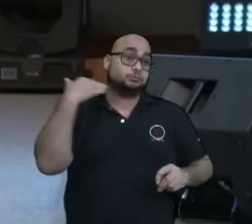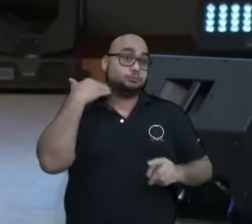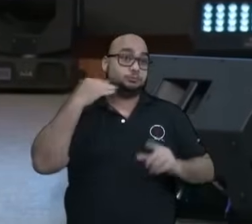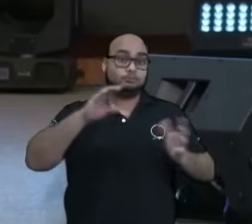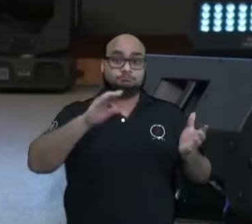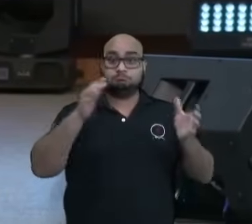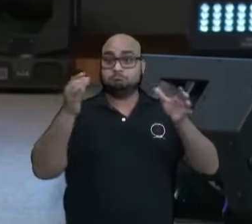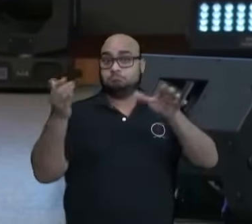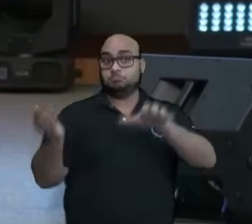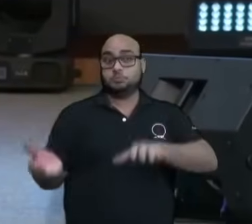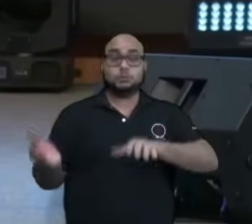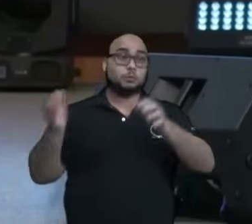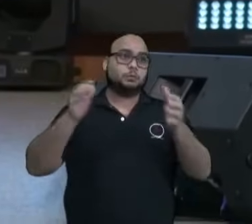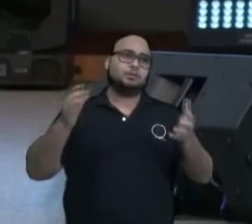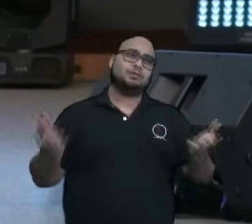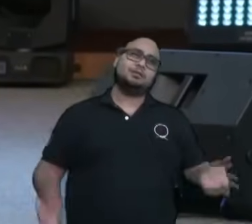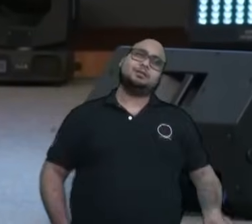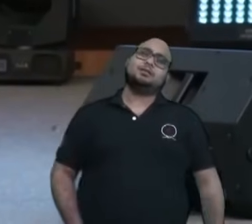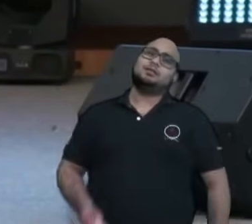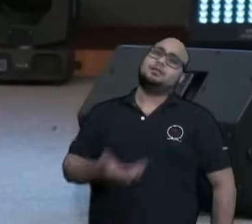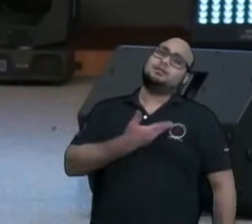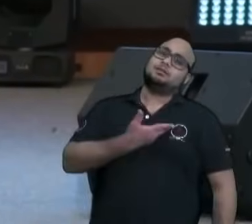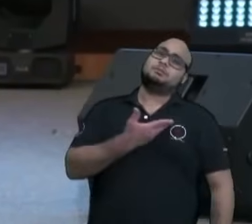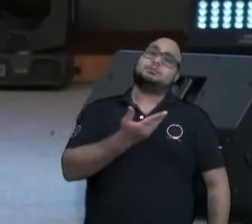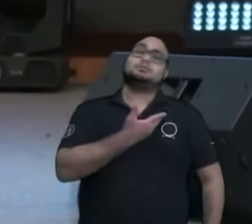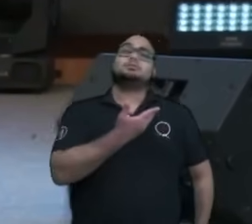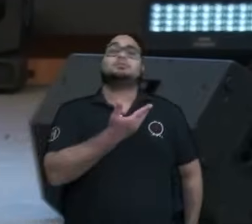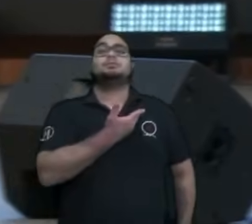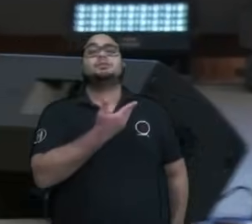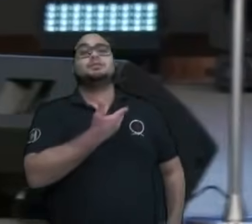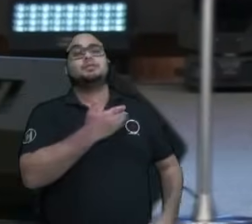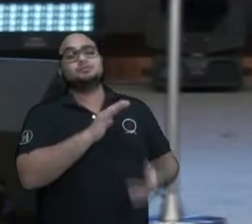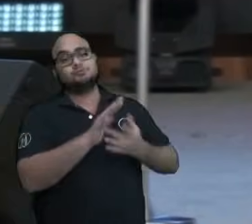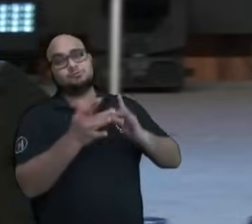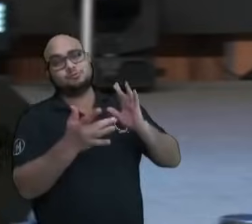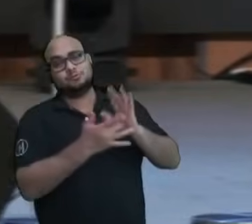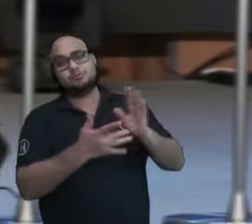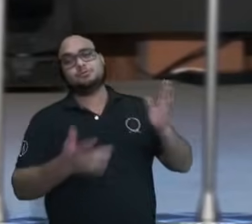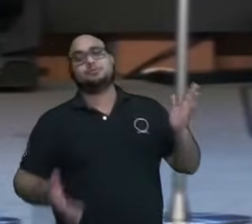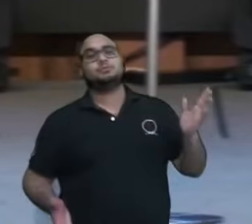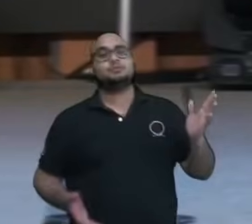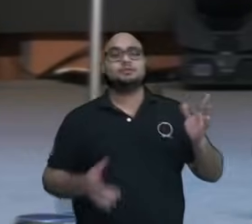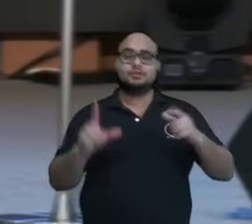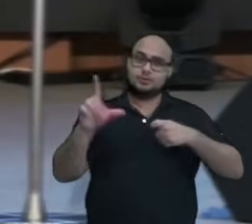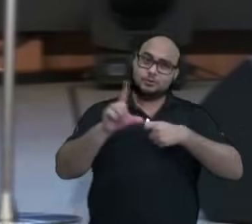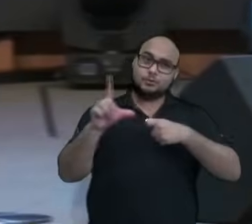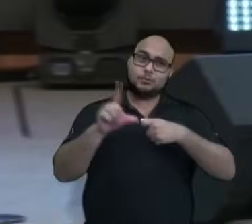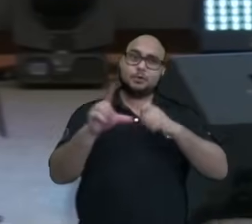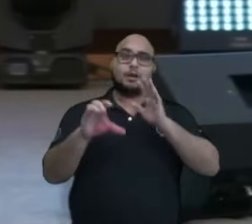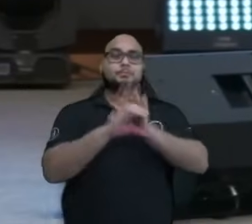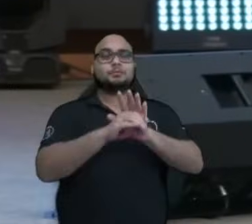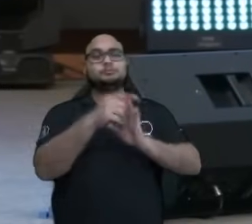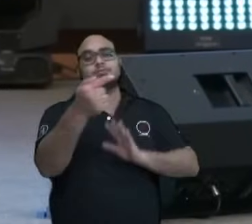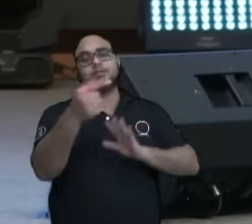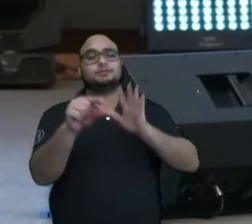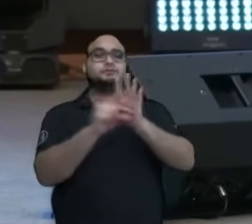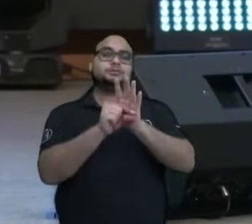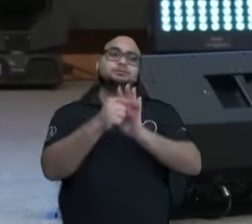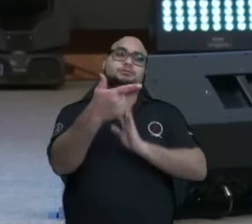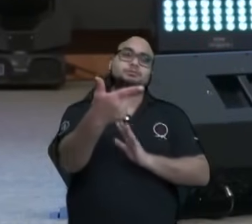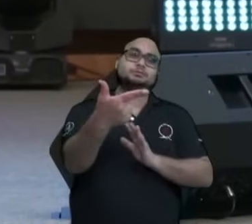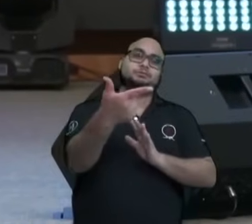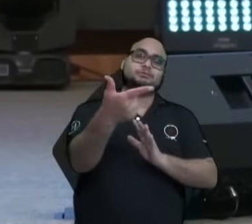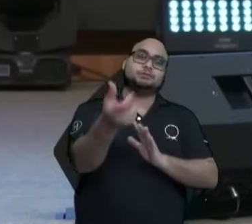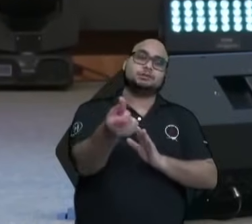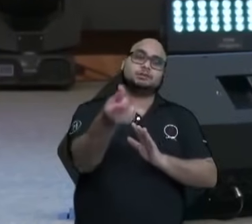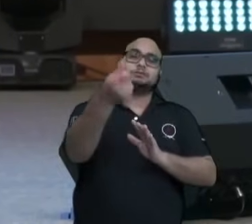amigo amigos queridos do Senhor Jesus Evangelho de Lucas Capítulo 7 do Versículo 28 26 ao 28